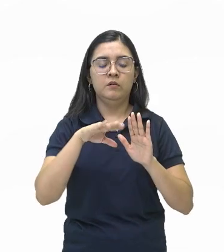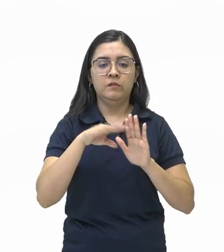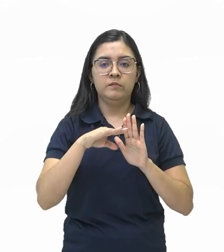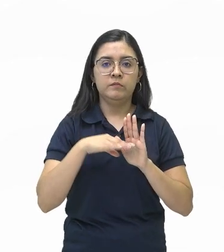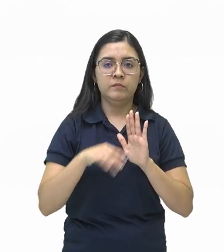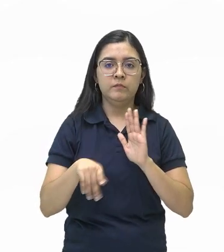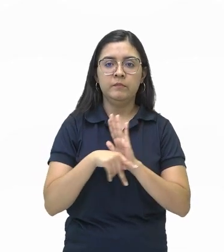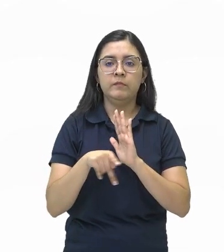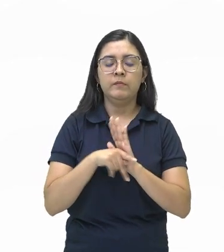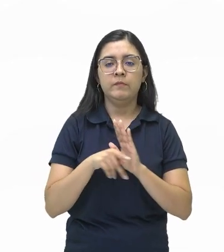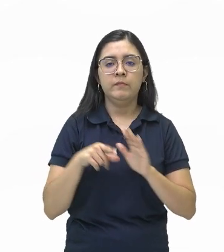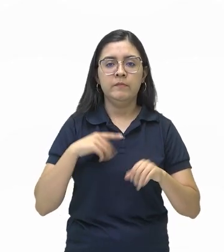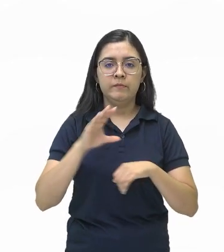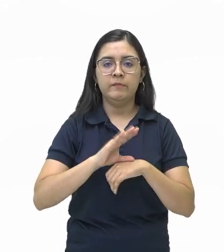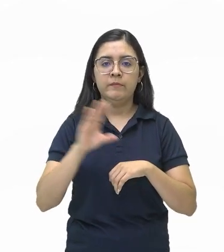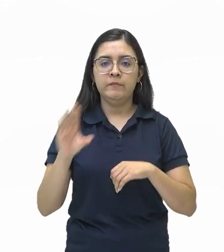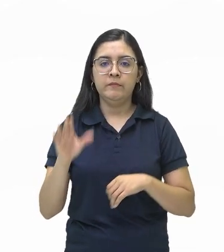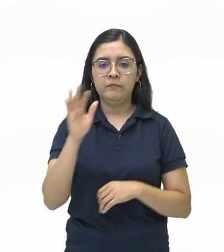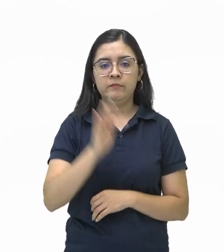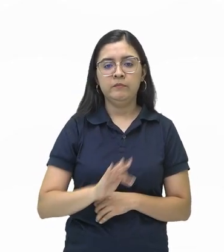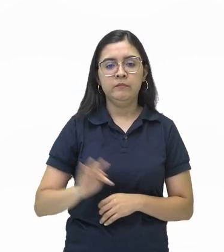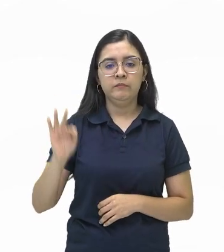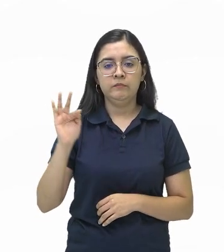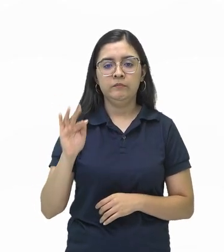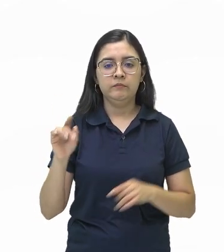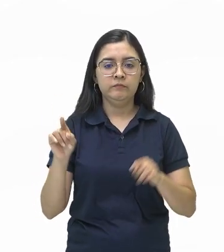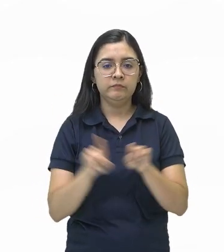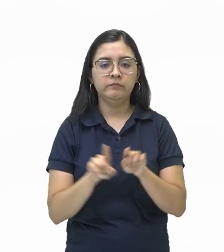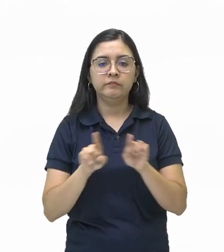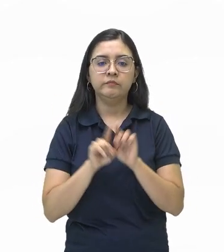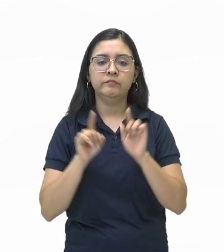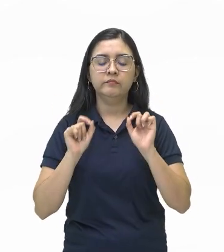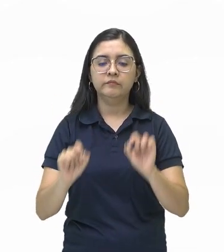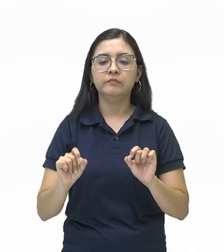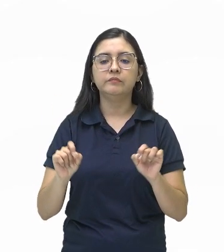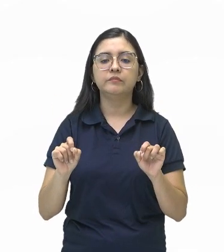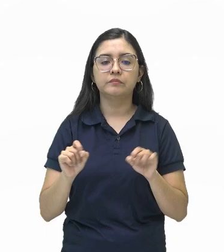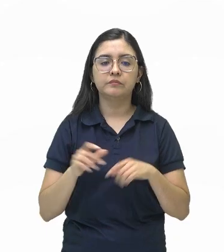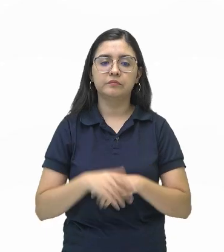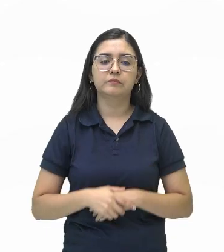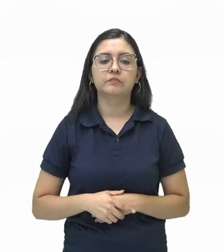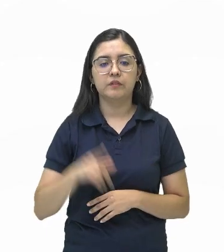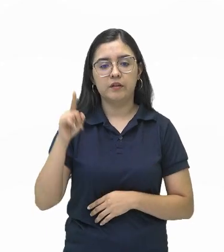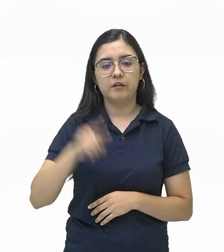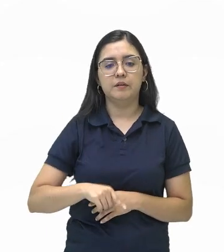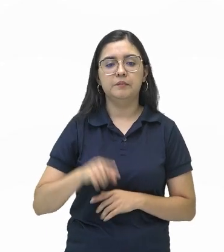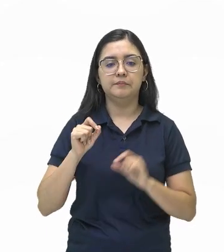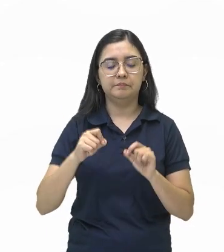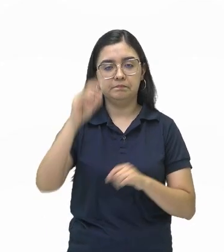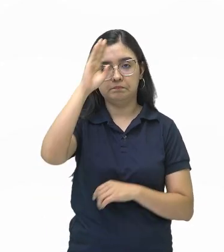estabelecido pela Constituição Federal e por esta tratado como